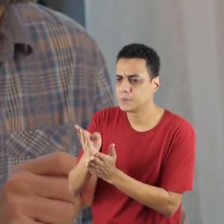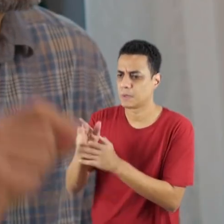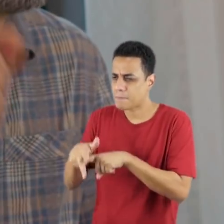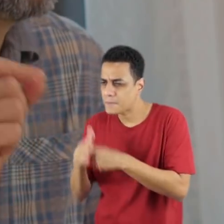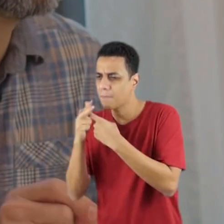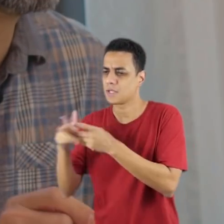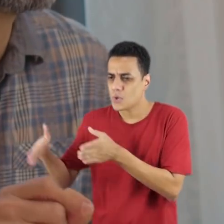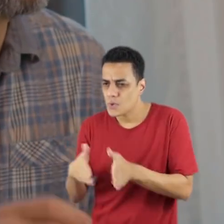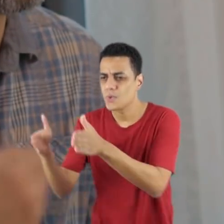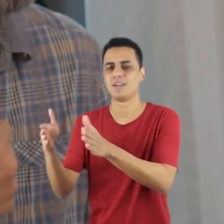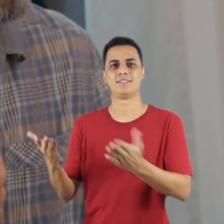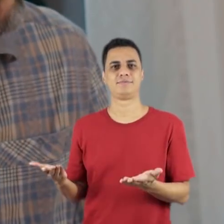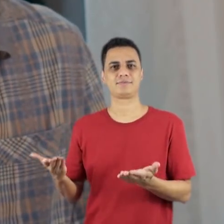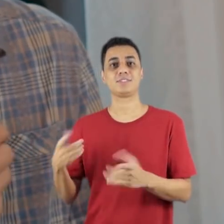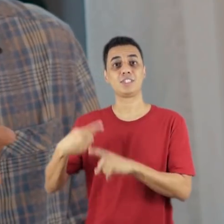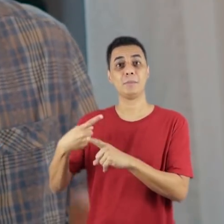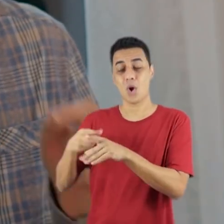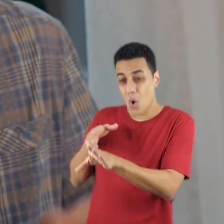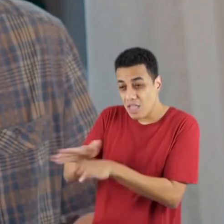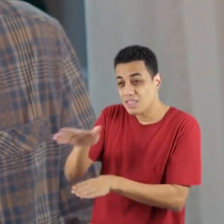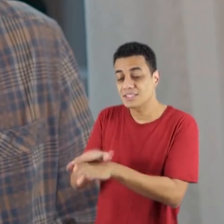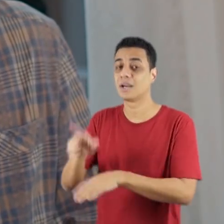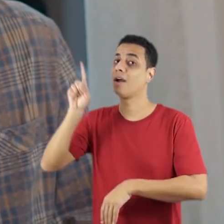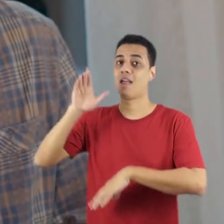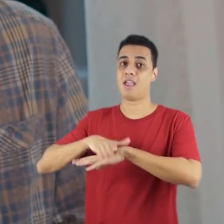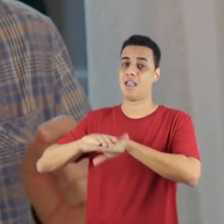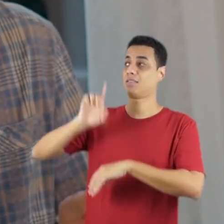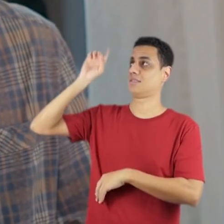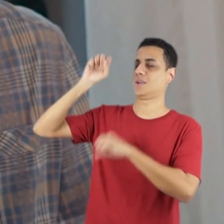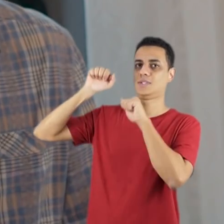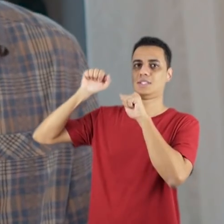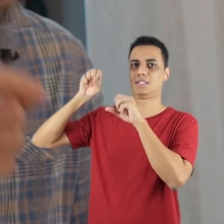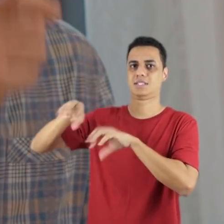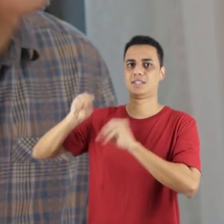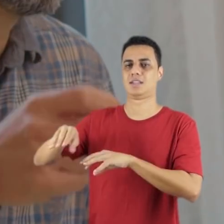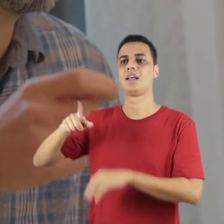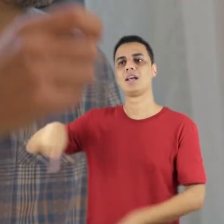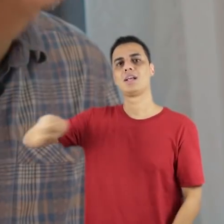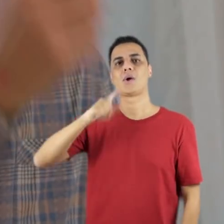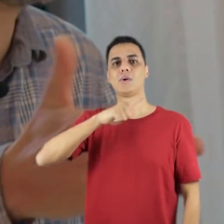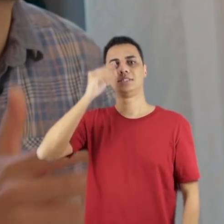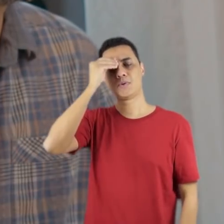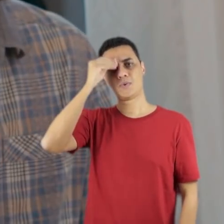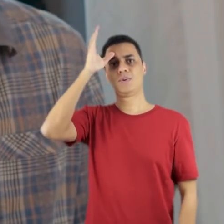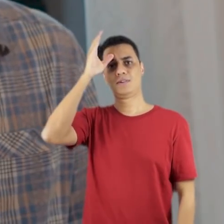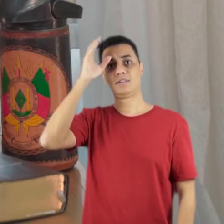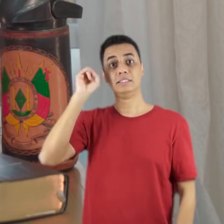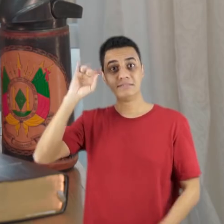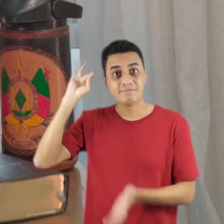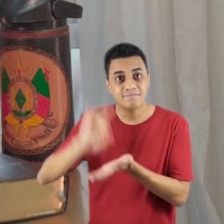essa correção ela vem de Deus e ela é para o meu crescimento e a minha maturidade. E se for assim, vai resultar em glória para